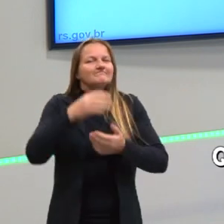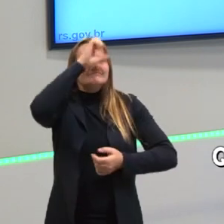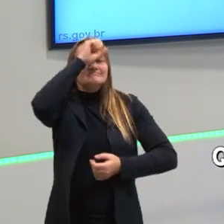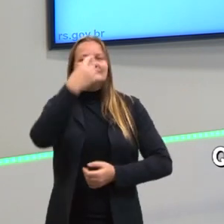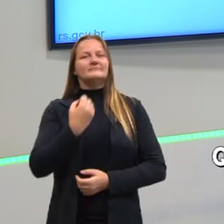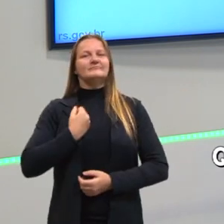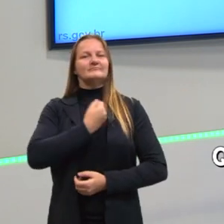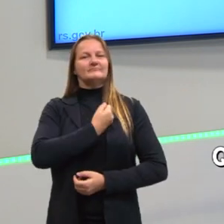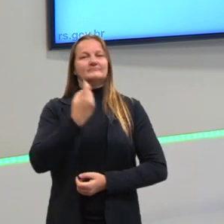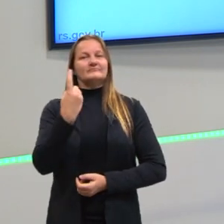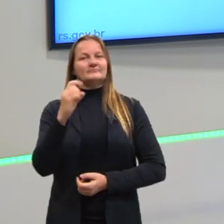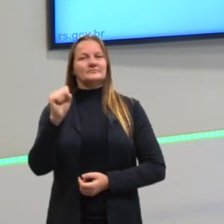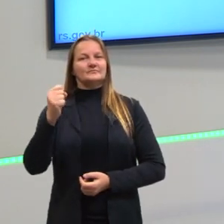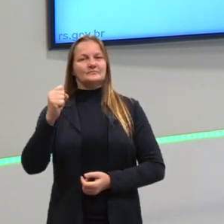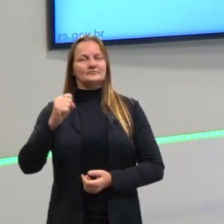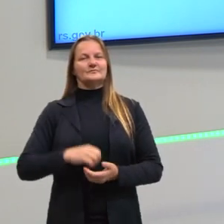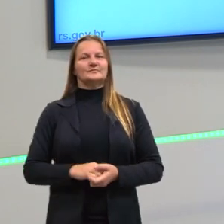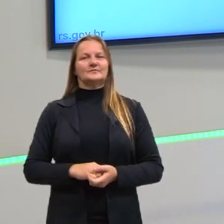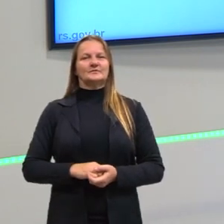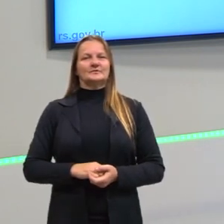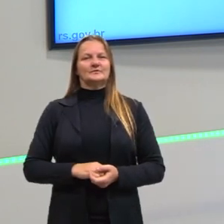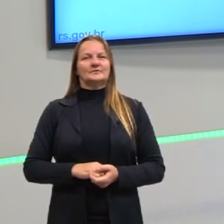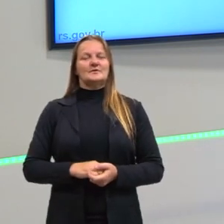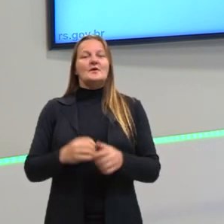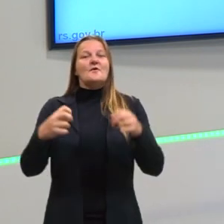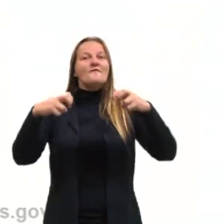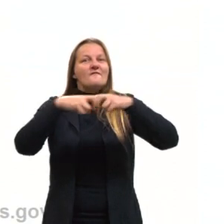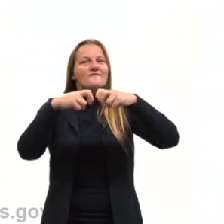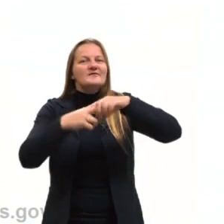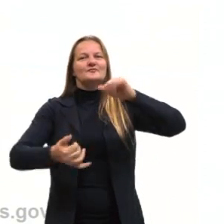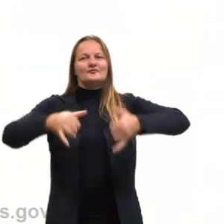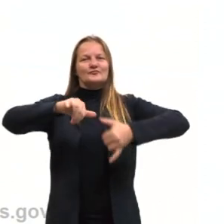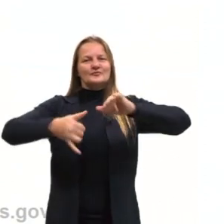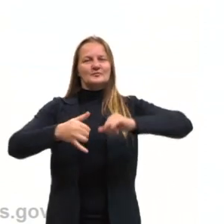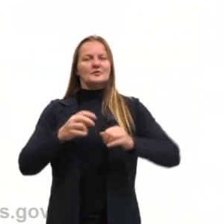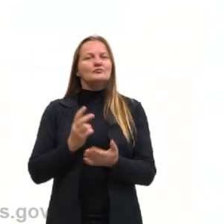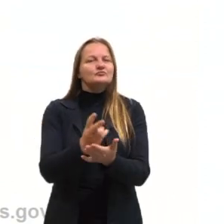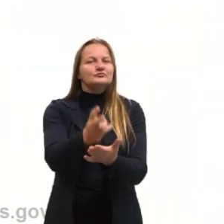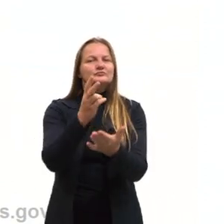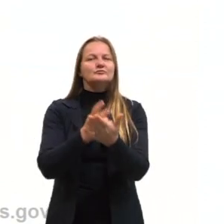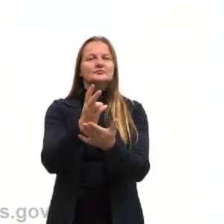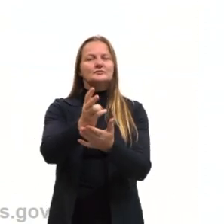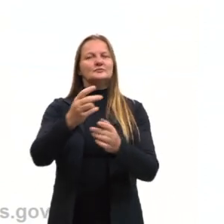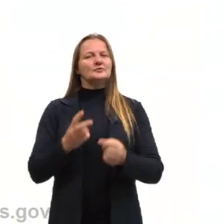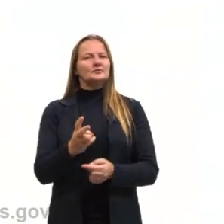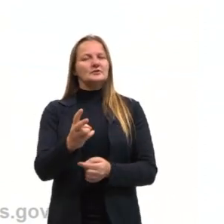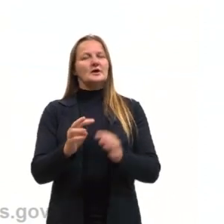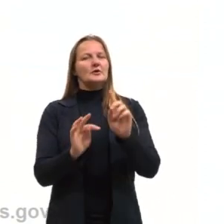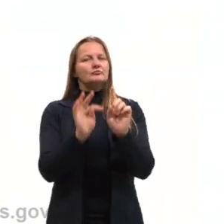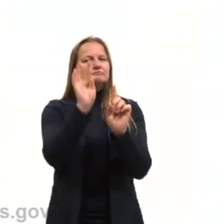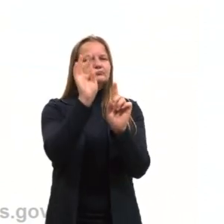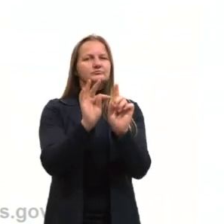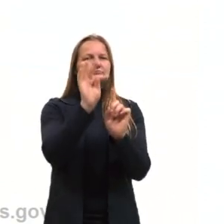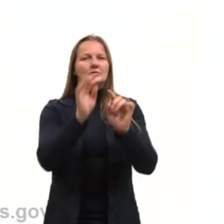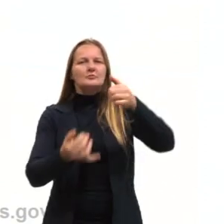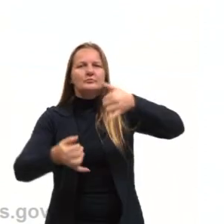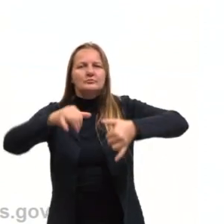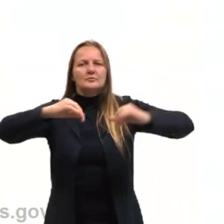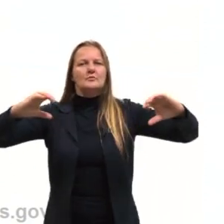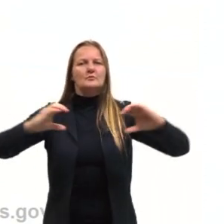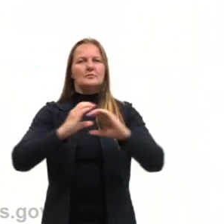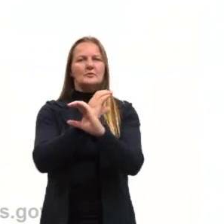18 de química sendo aula 6 de físico-química nós vamos continuar a termoquímica que é o estudo do